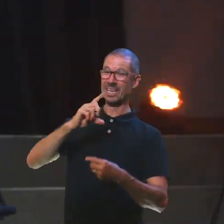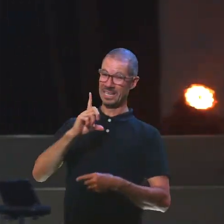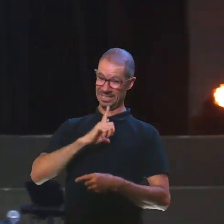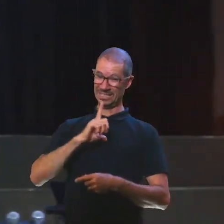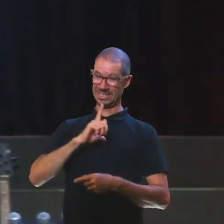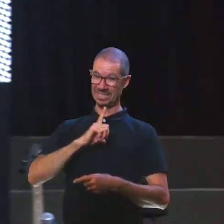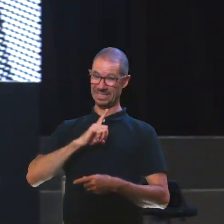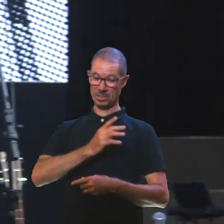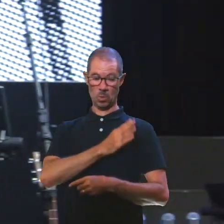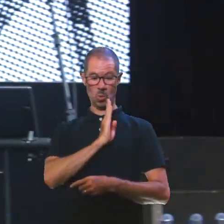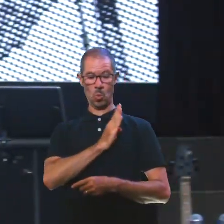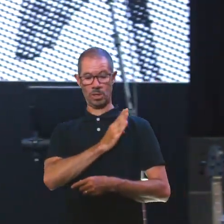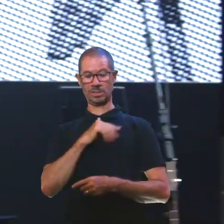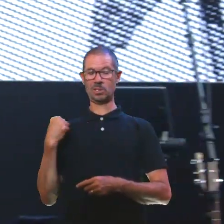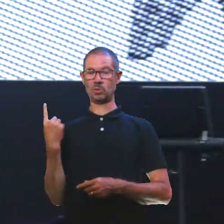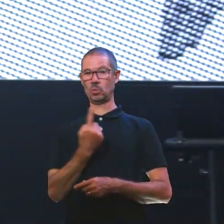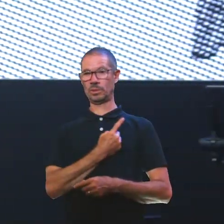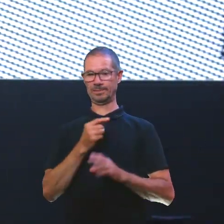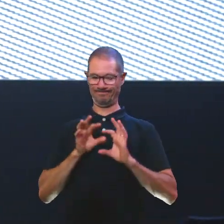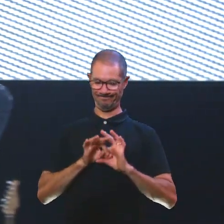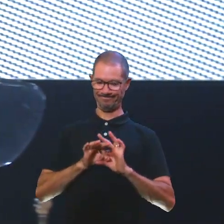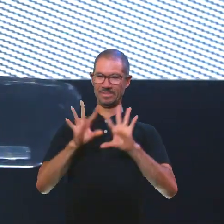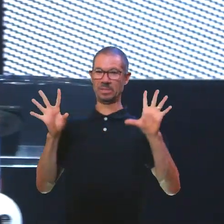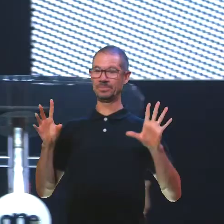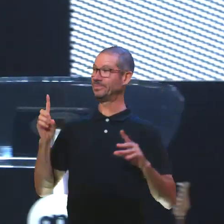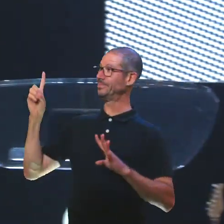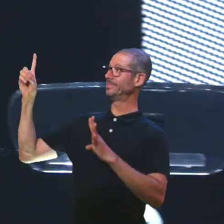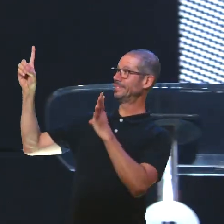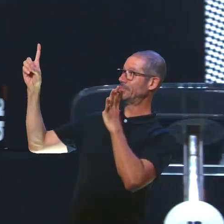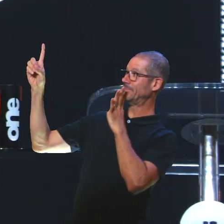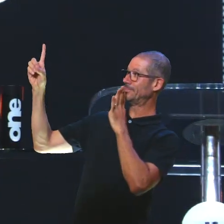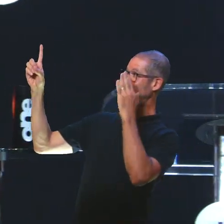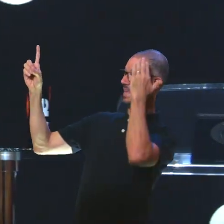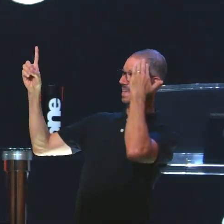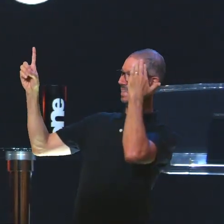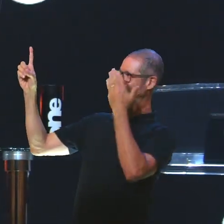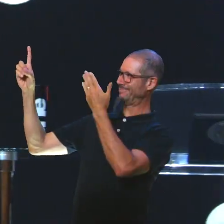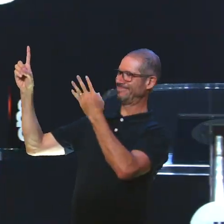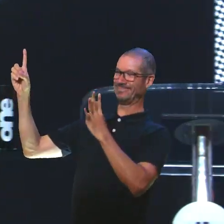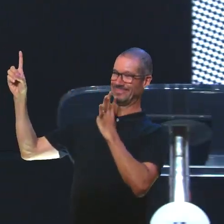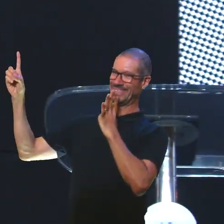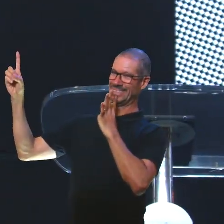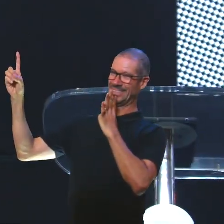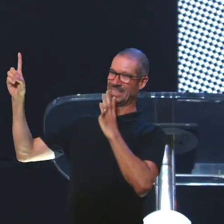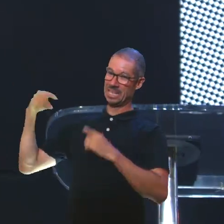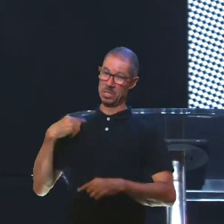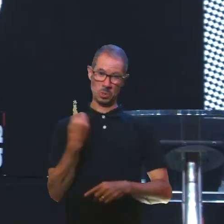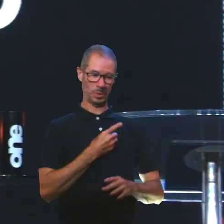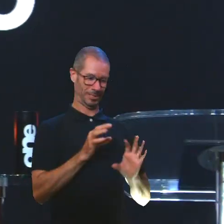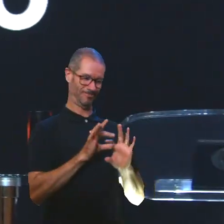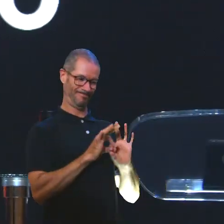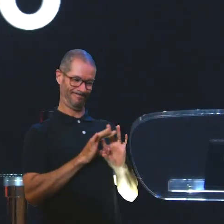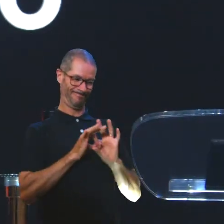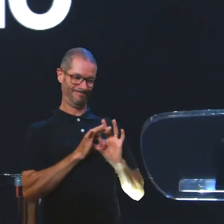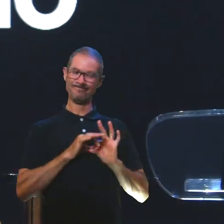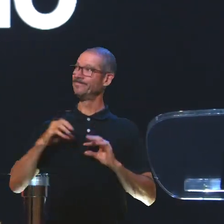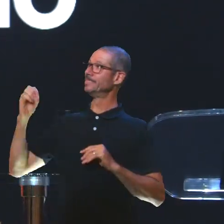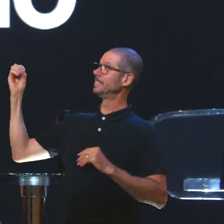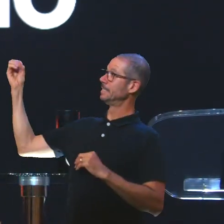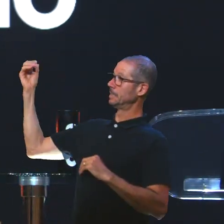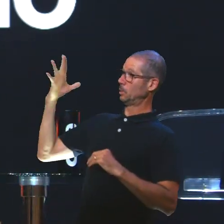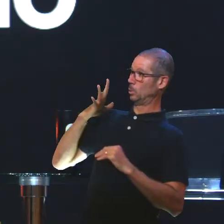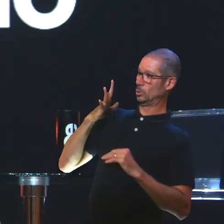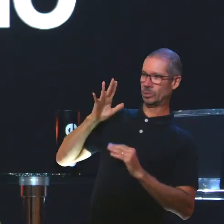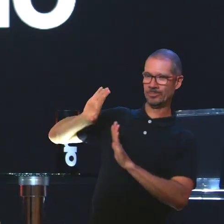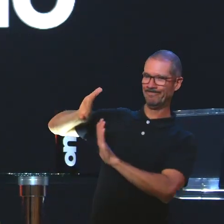Existem partes do coração nosso que nós não permitimos que Deus conheça. Ele sabe, mas nós não permitimos que a luz dele possa invadir